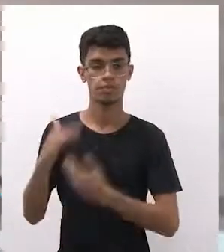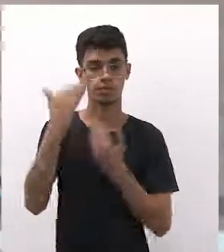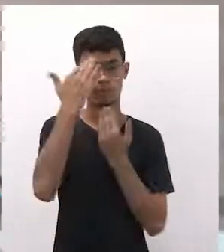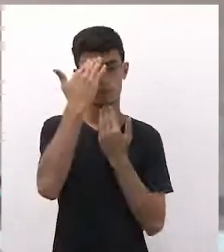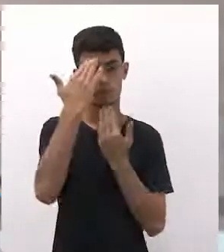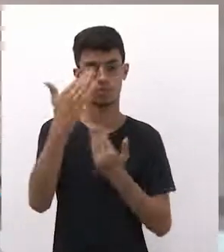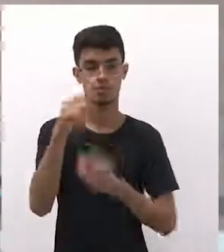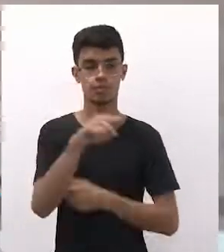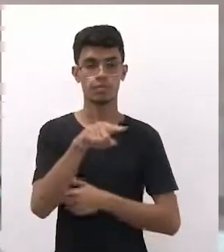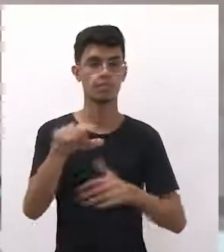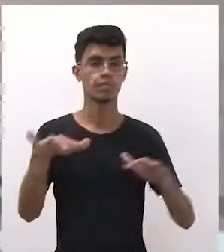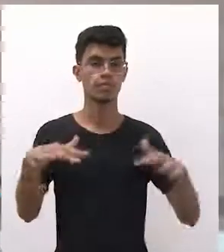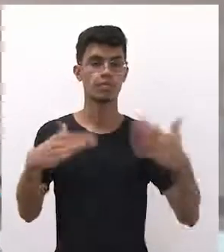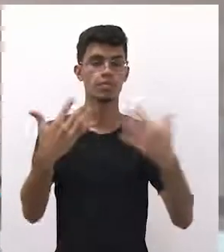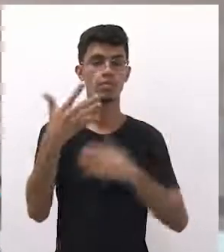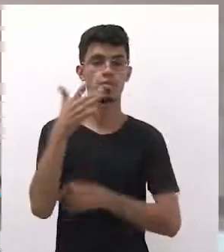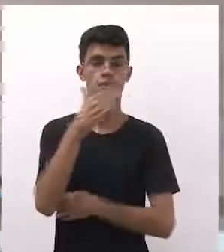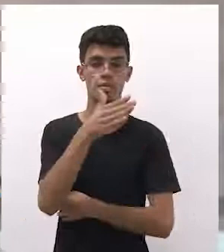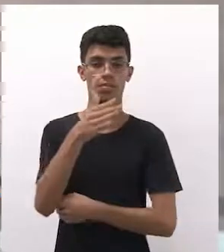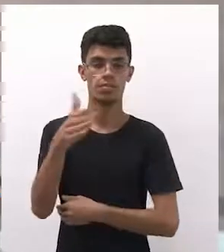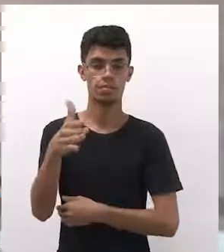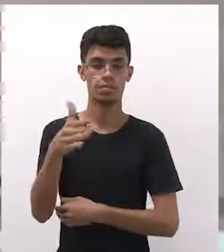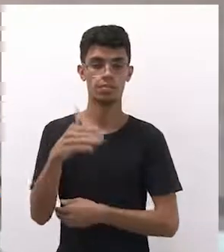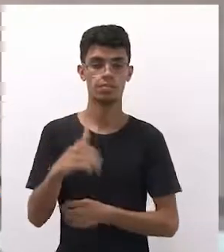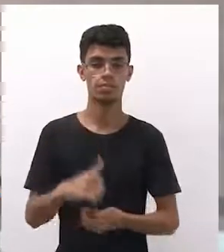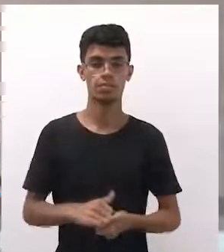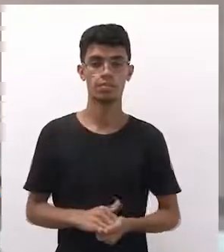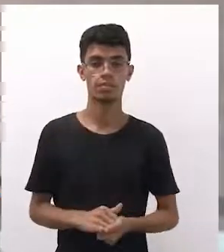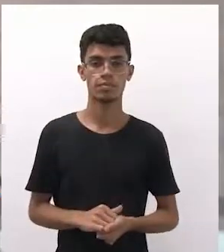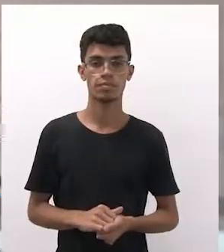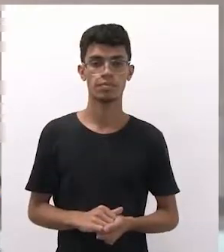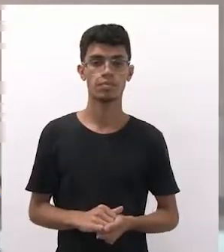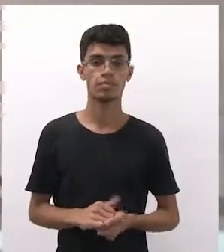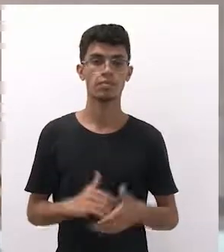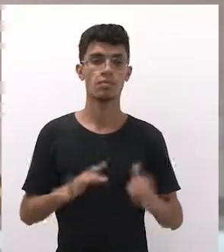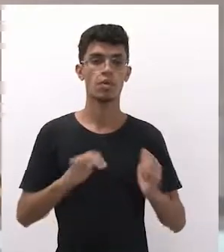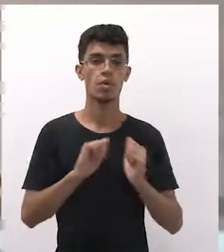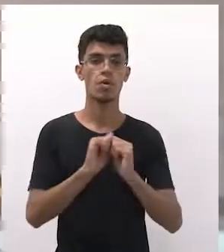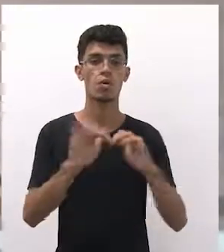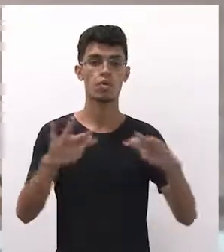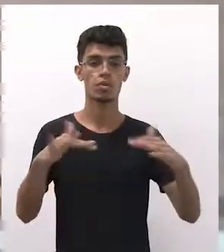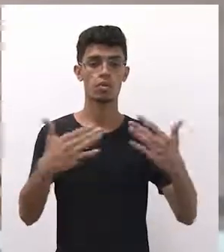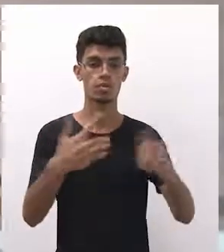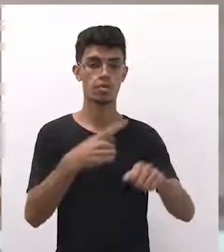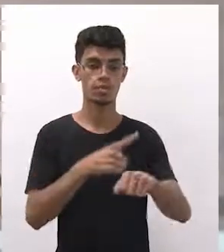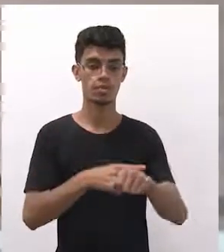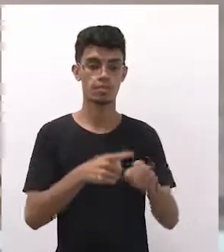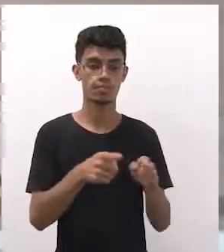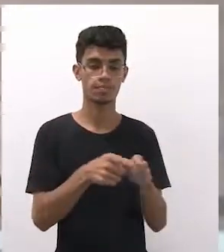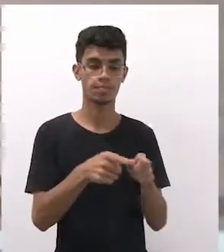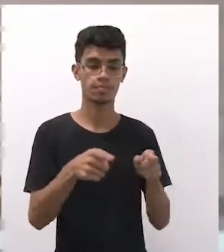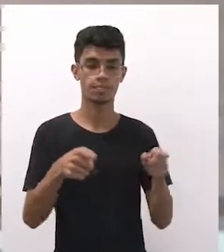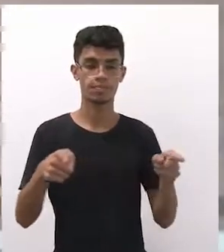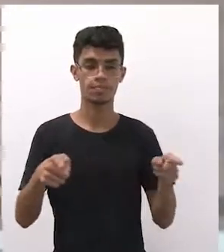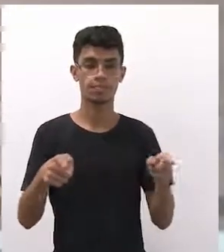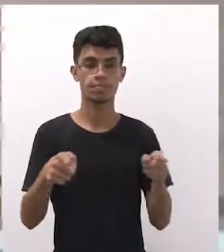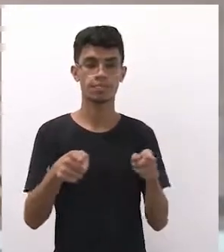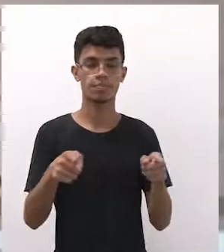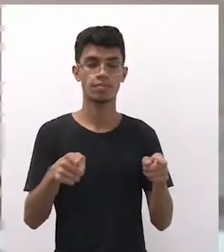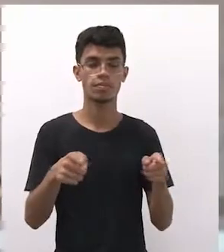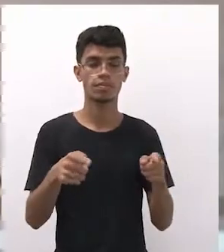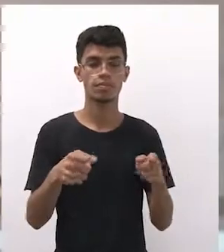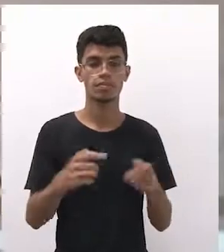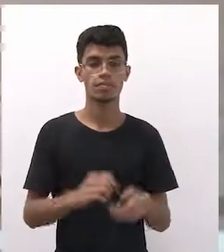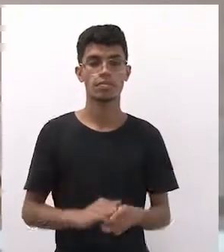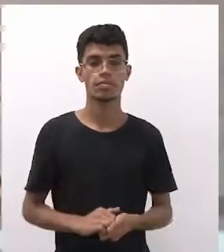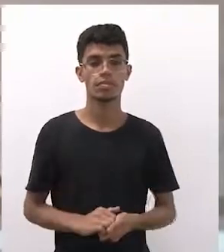obrigada pela audiência de todos e todas que estão aqui nos ouvindo até agora. Sei que a gente está num período bem cansado, bem desgastante, né,